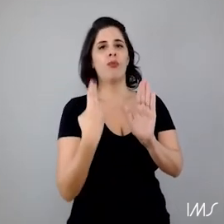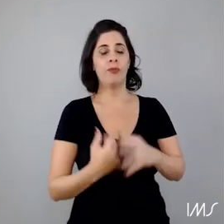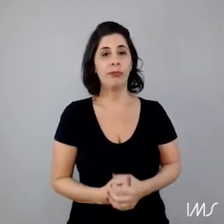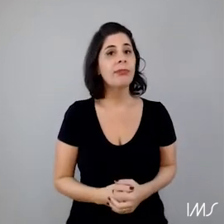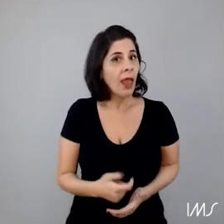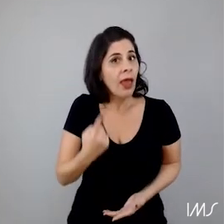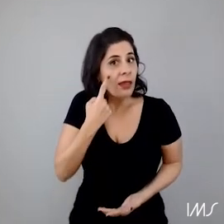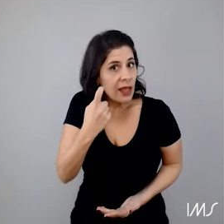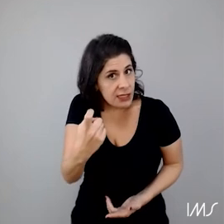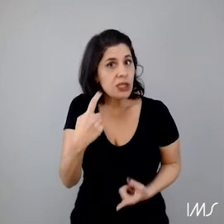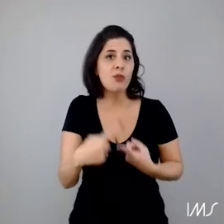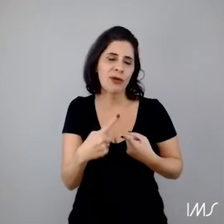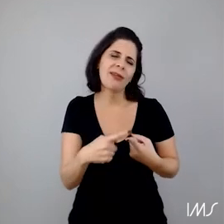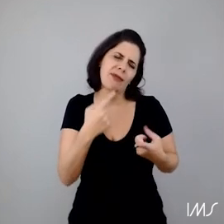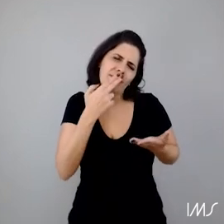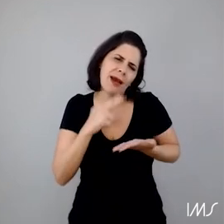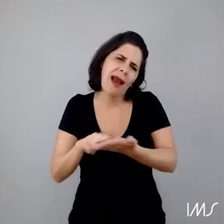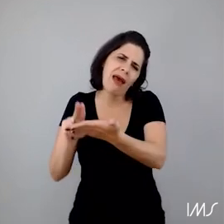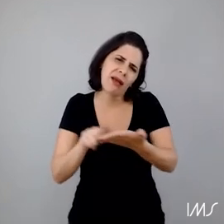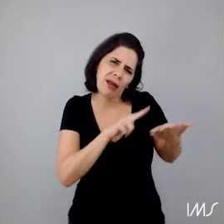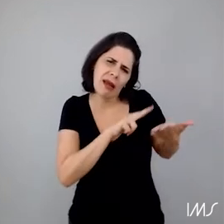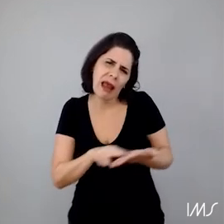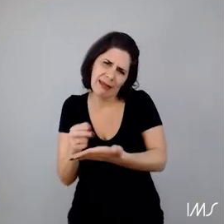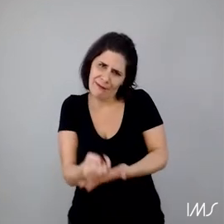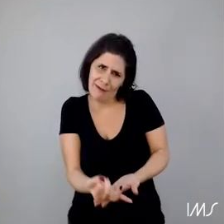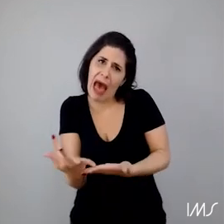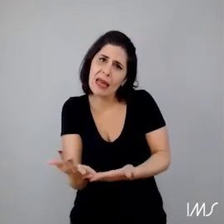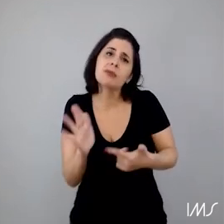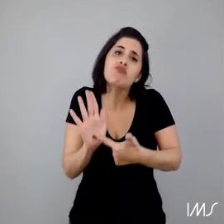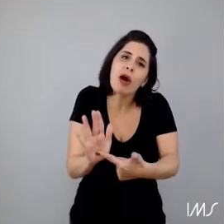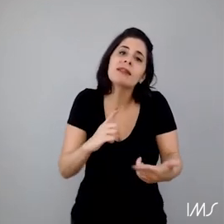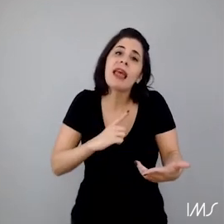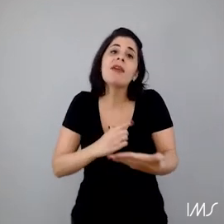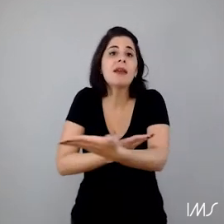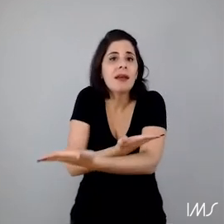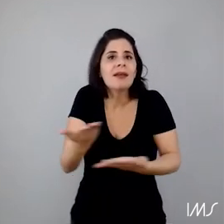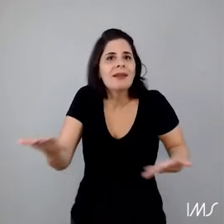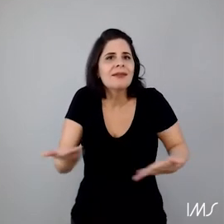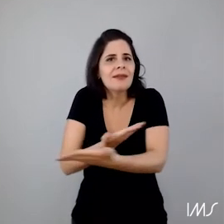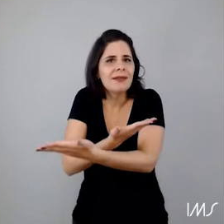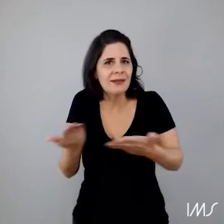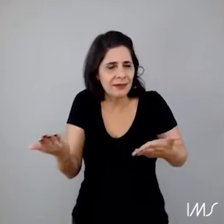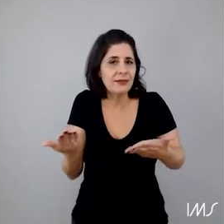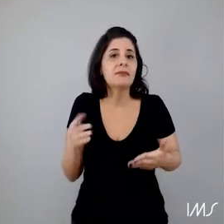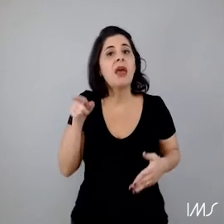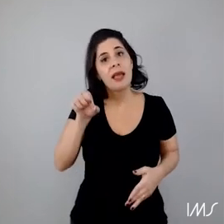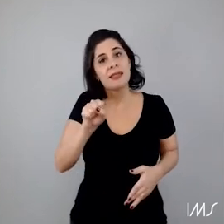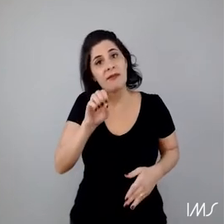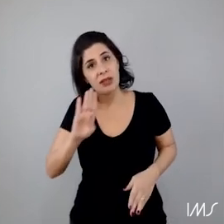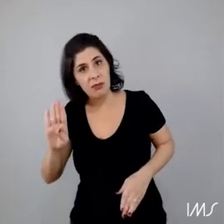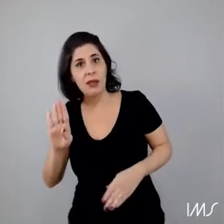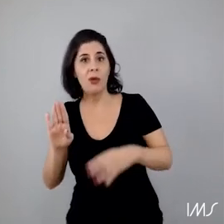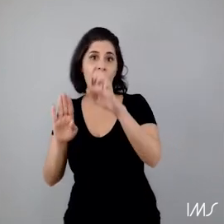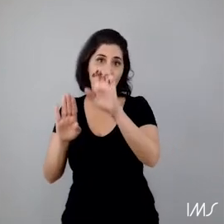interação com o cenário europeu, mas não só, quer dizer, o próximo, por favor. Ele